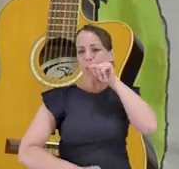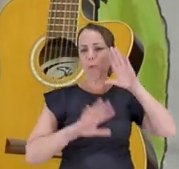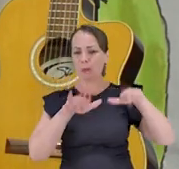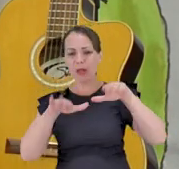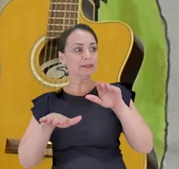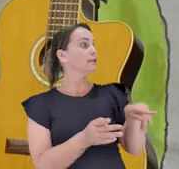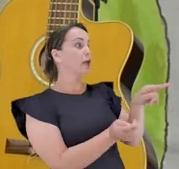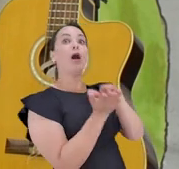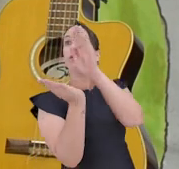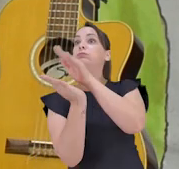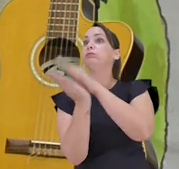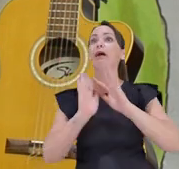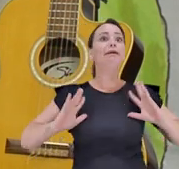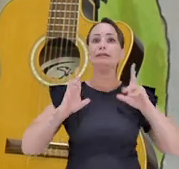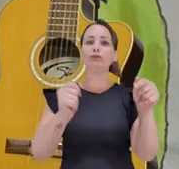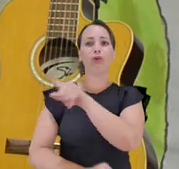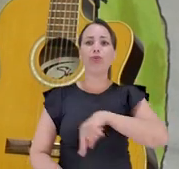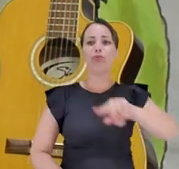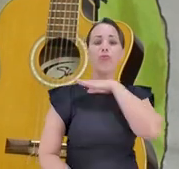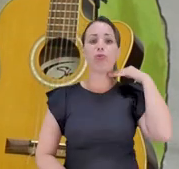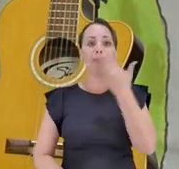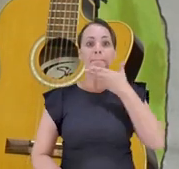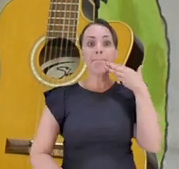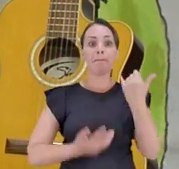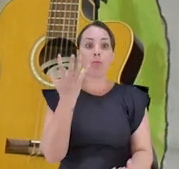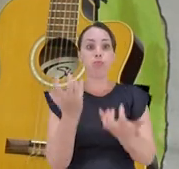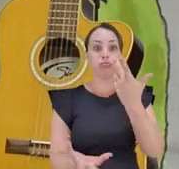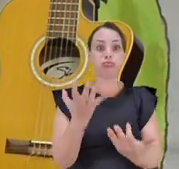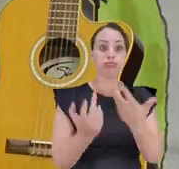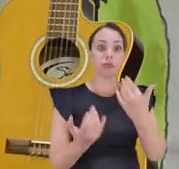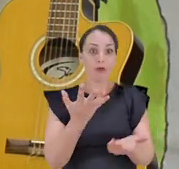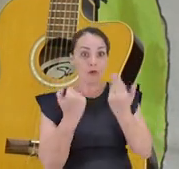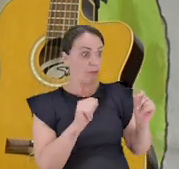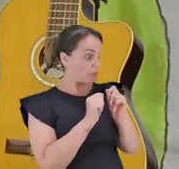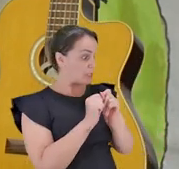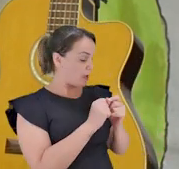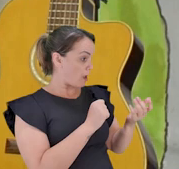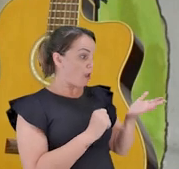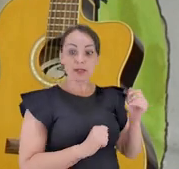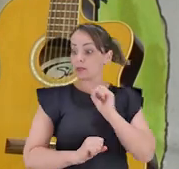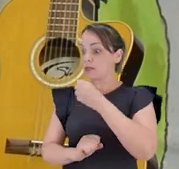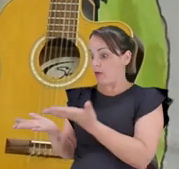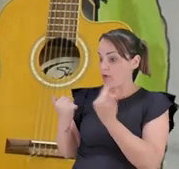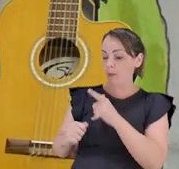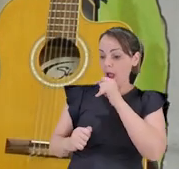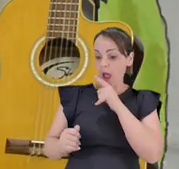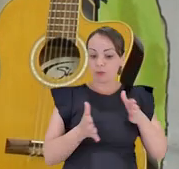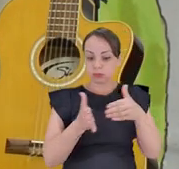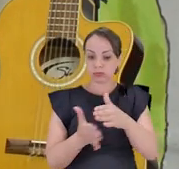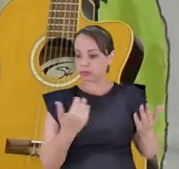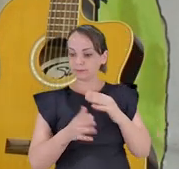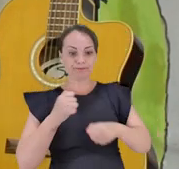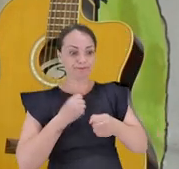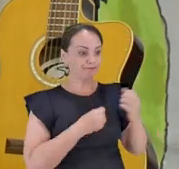passarinho? E o jacaré? Ai, todos vão morrer. É melhor apagar. Vamos fazer? Vamos. Vamos. Vamos lá pegar água do rio? Ah, do rio, com vai, balde. Vai,